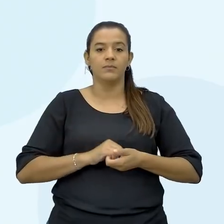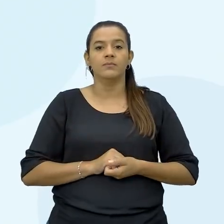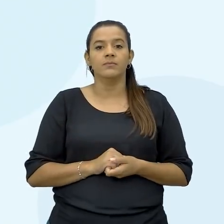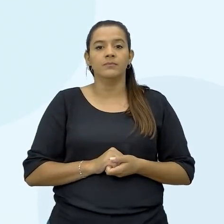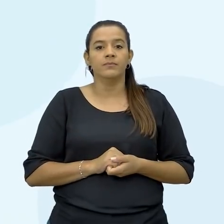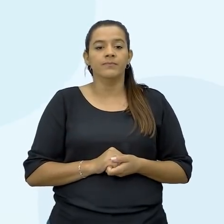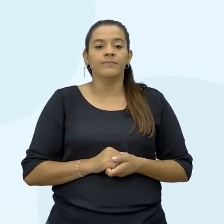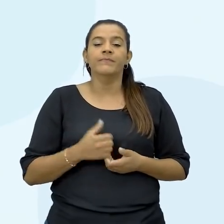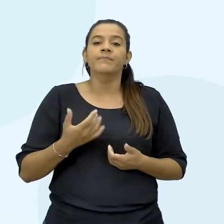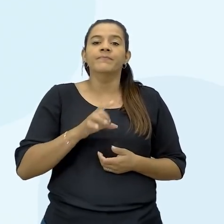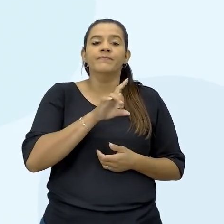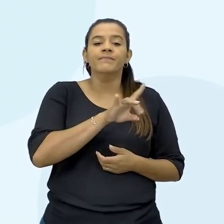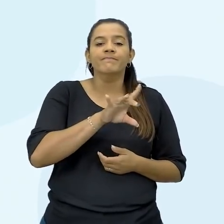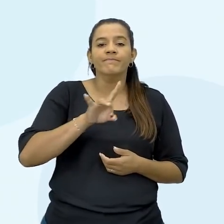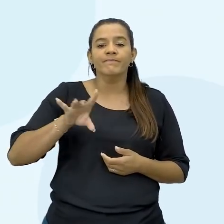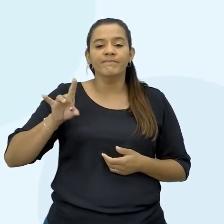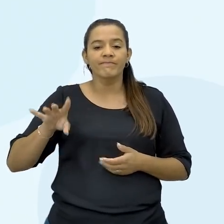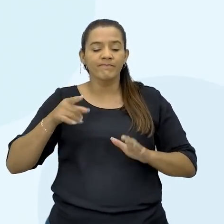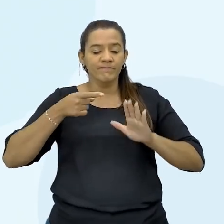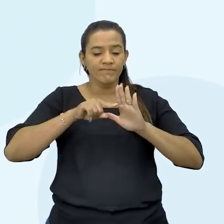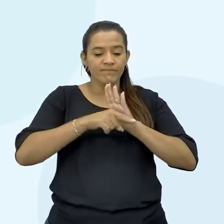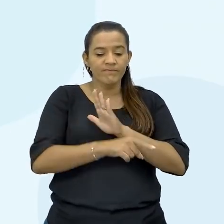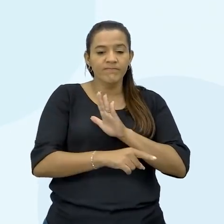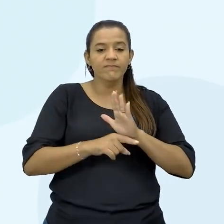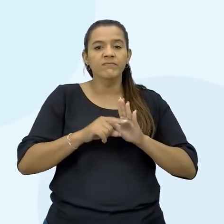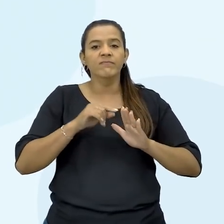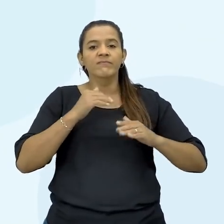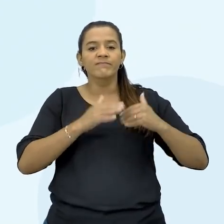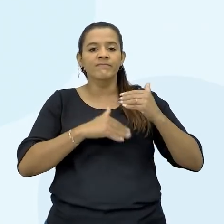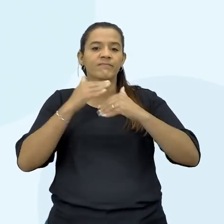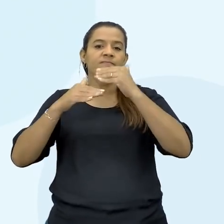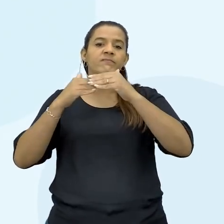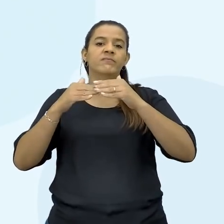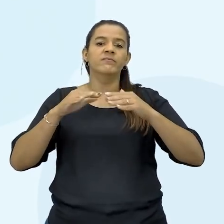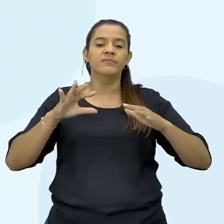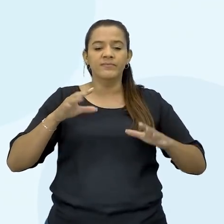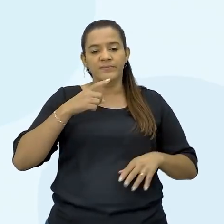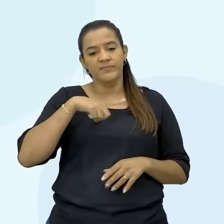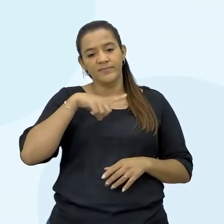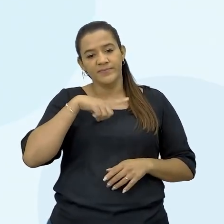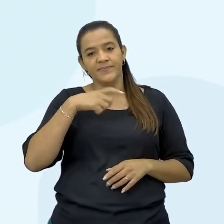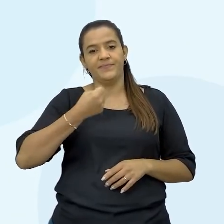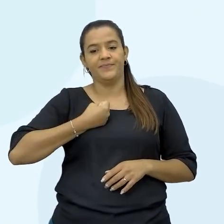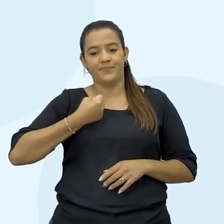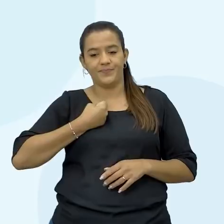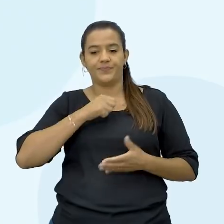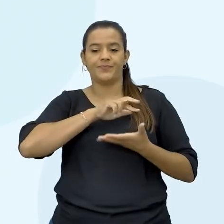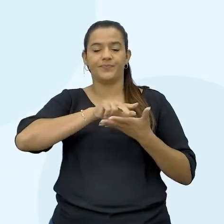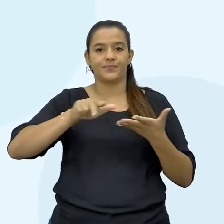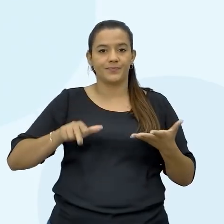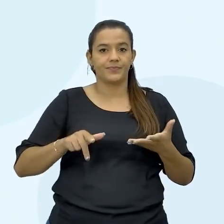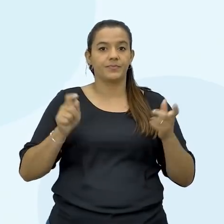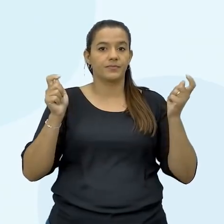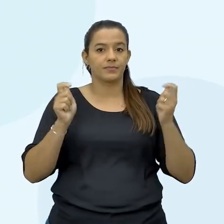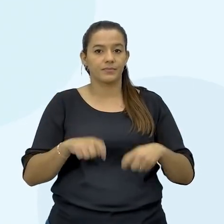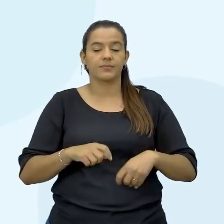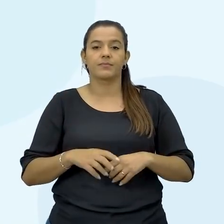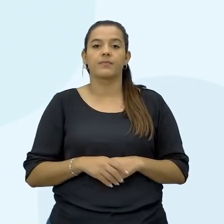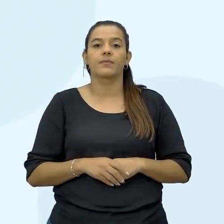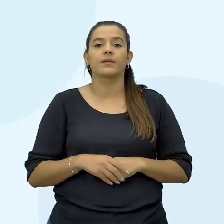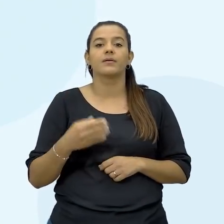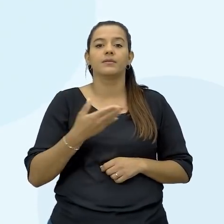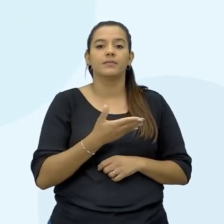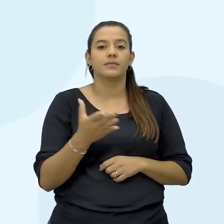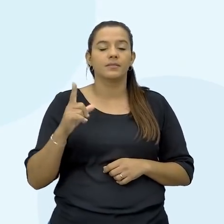Então, cada aprofundamento curricular se desdobra em unidades curriculares. E estas, por sua vez,